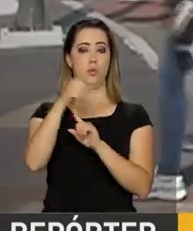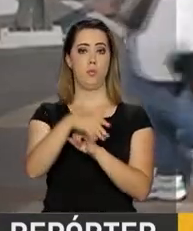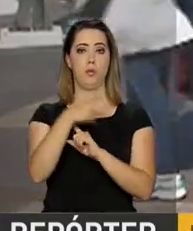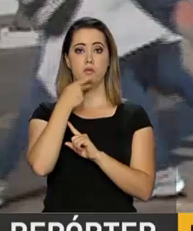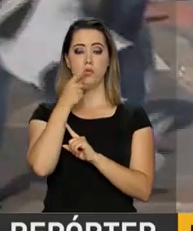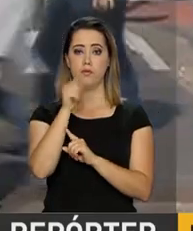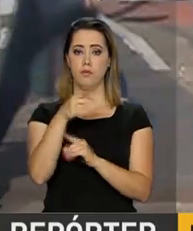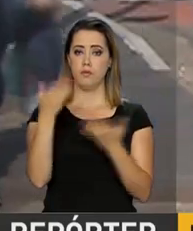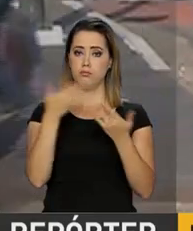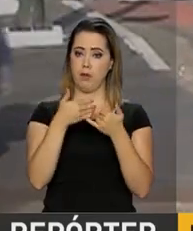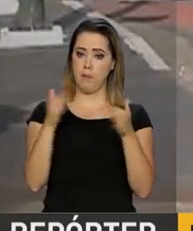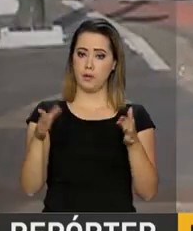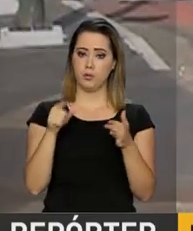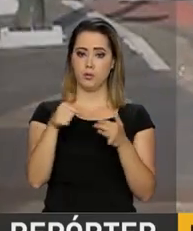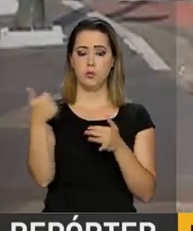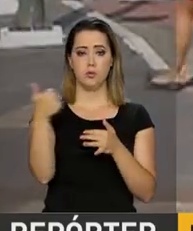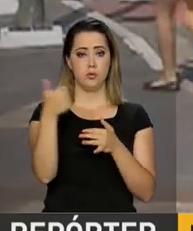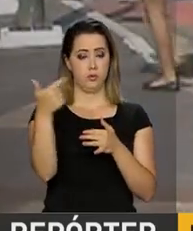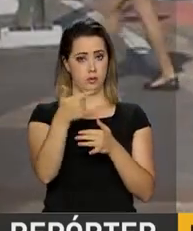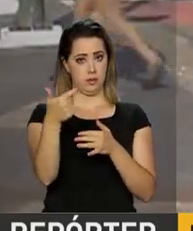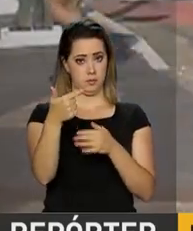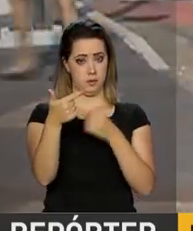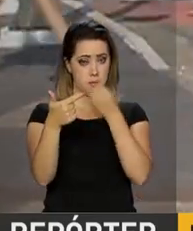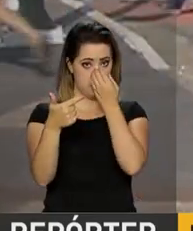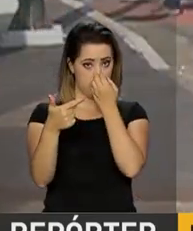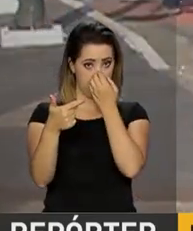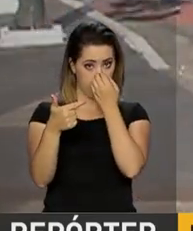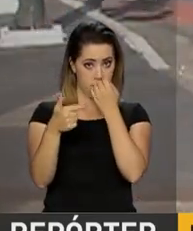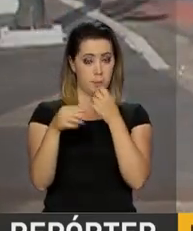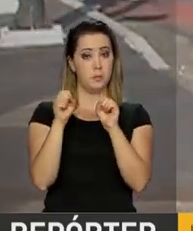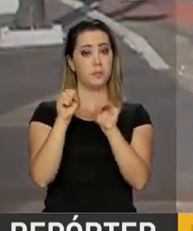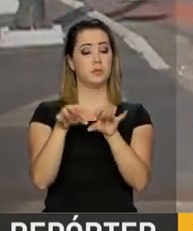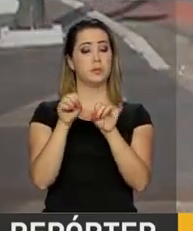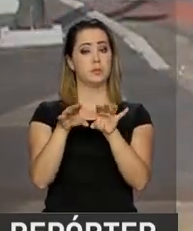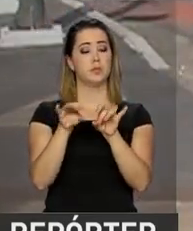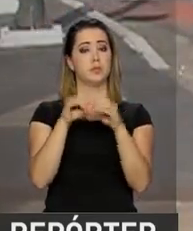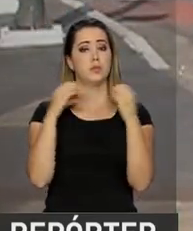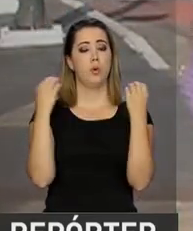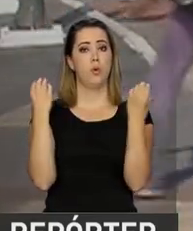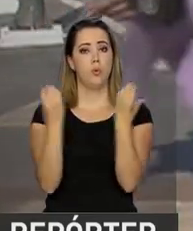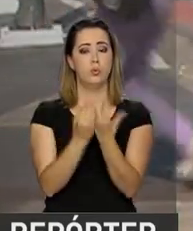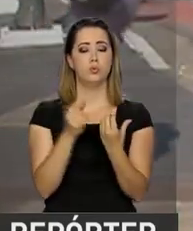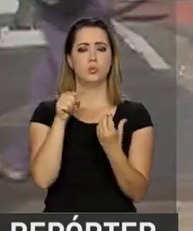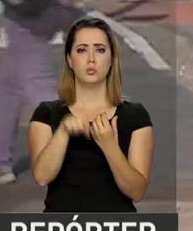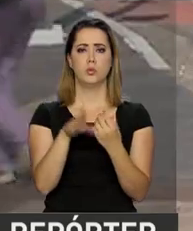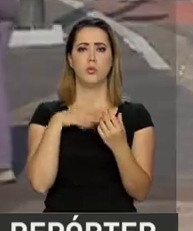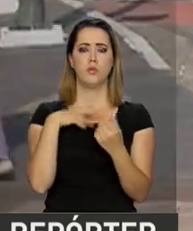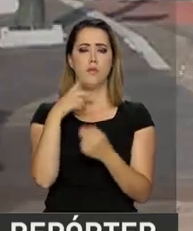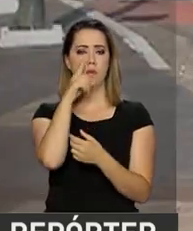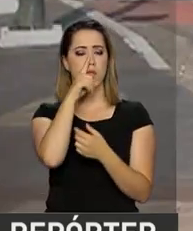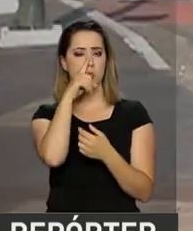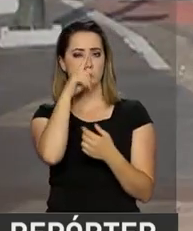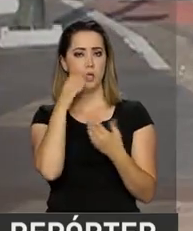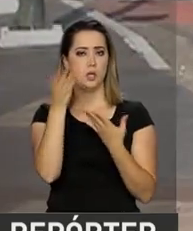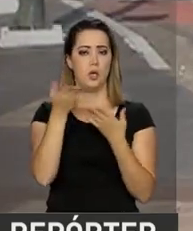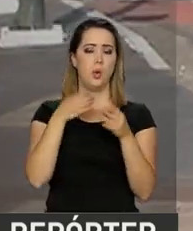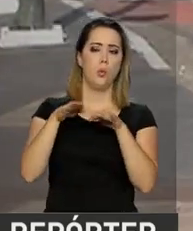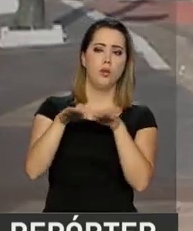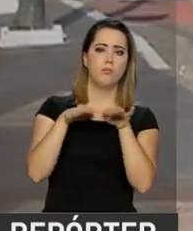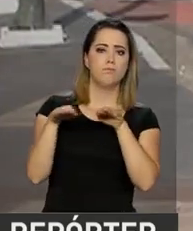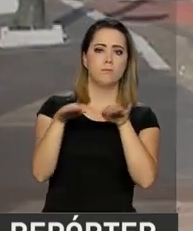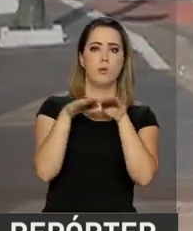goldfine fez a abertura do 12º seminário anual sobre riscos estabilidade financeira e economia bancária do Banco